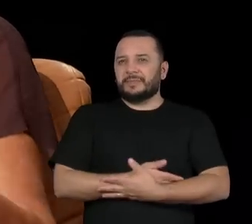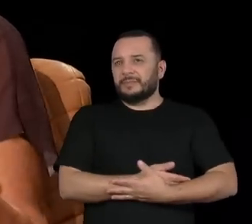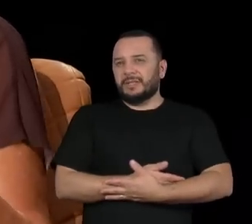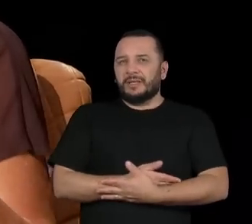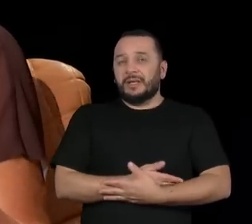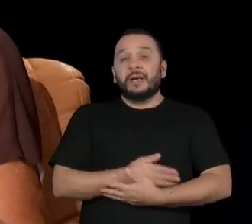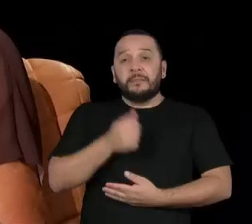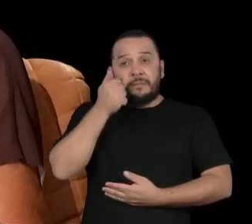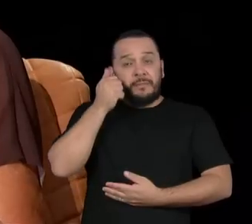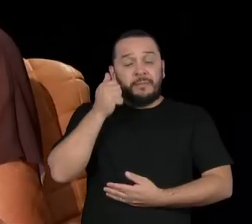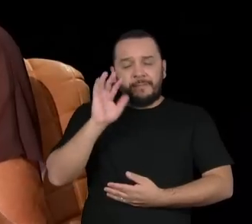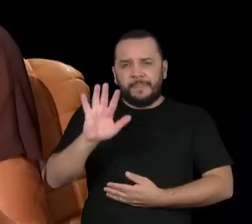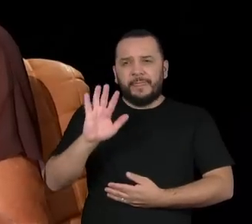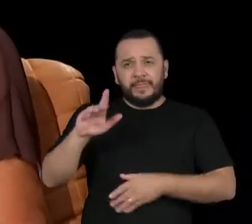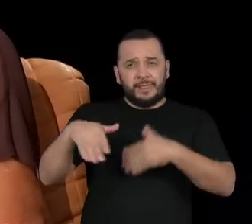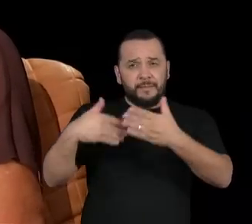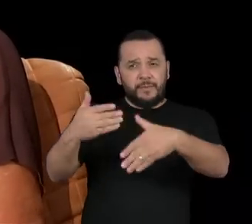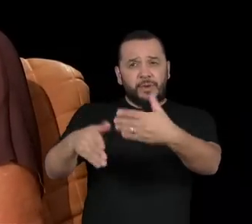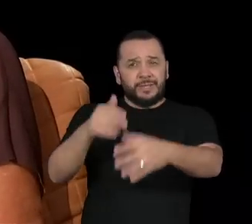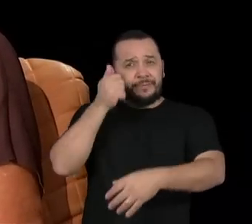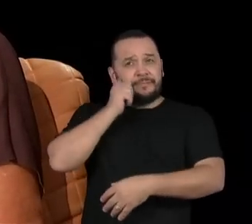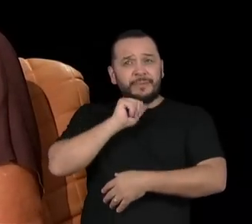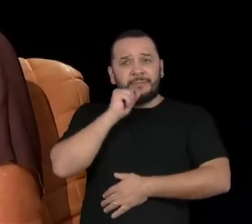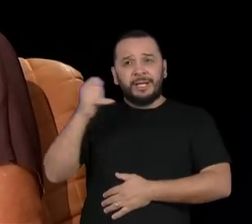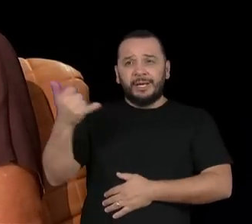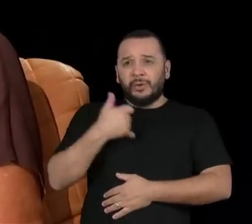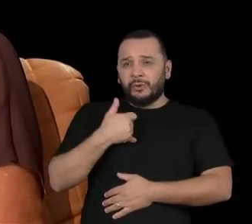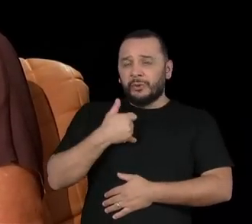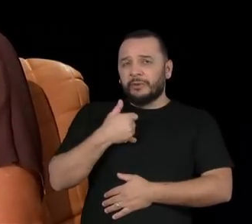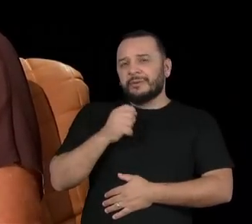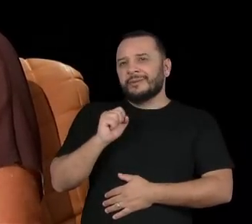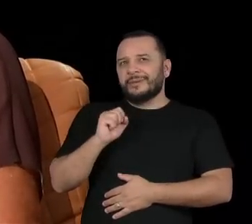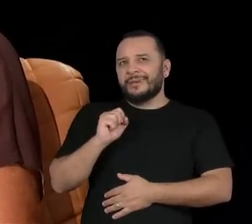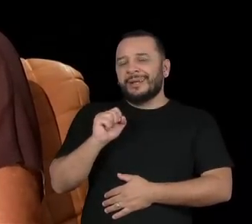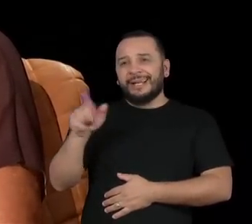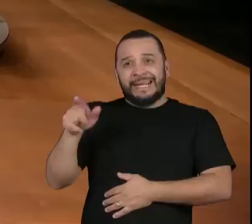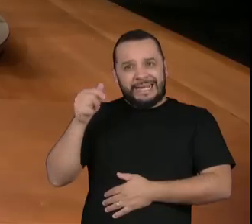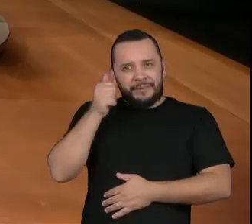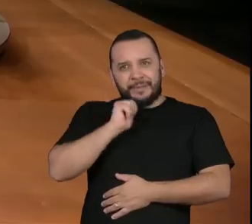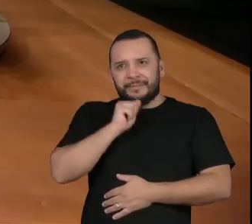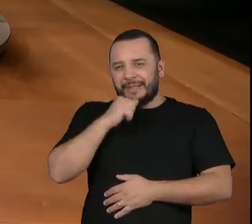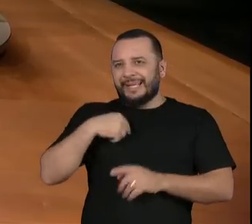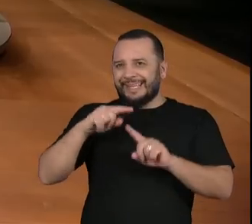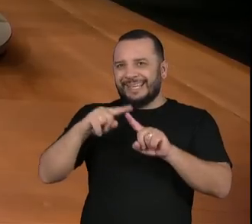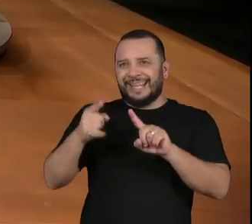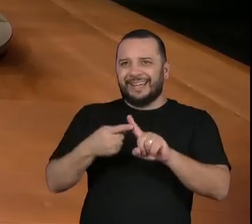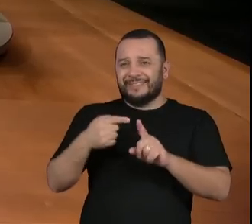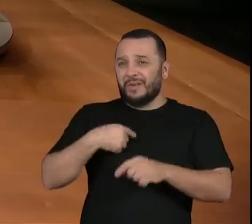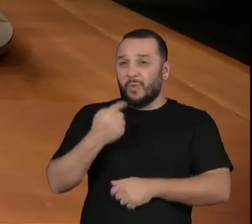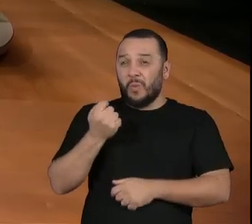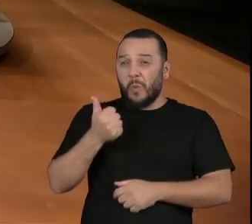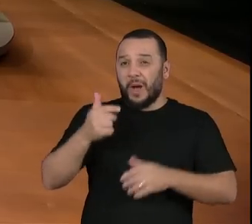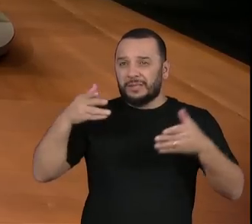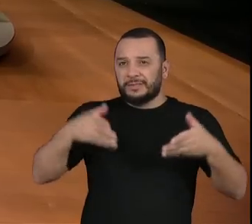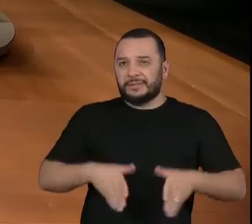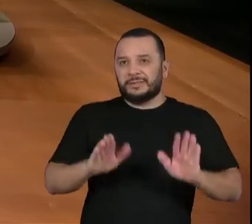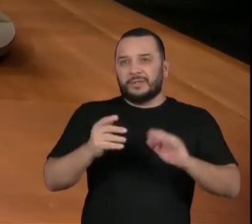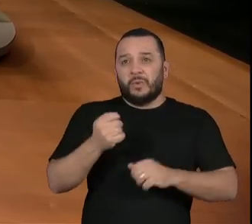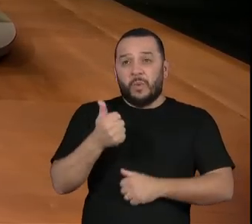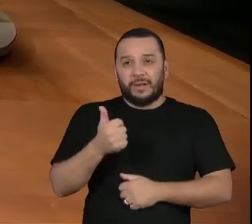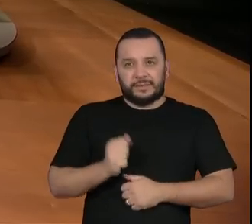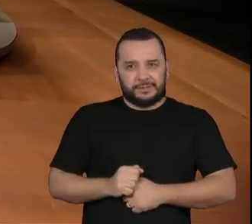ela me contou que ela estava grávida já quase para eu nascer